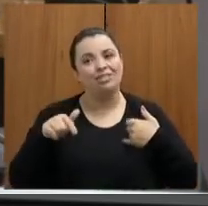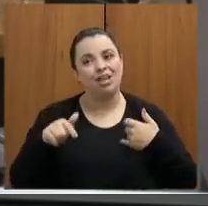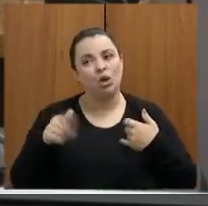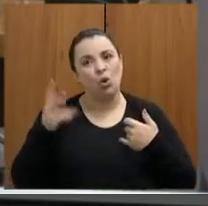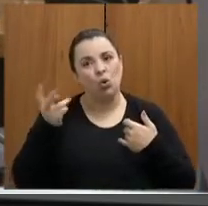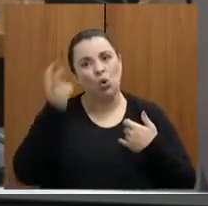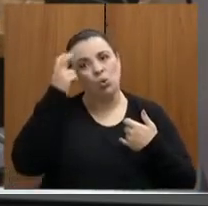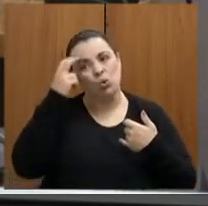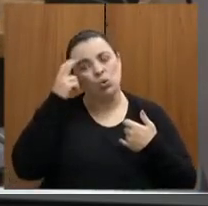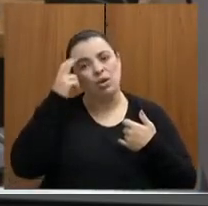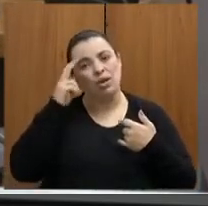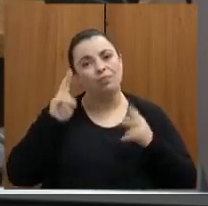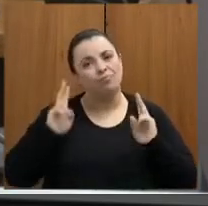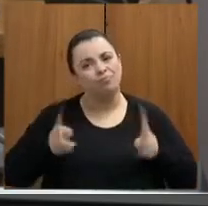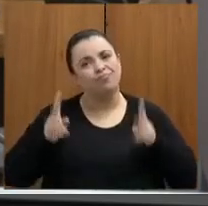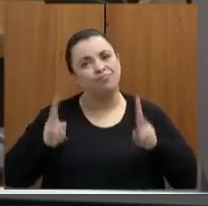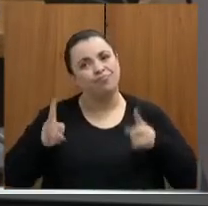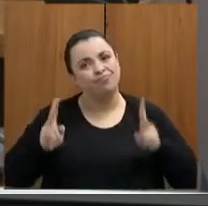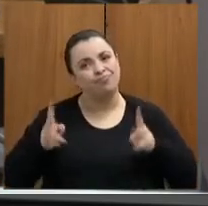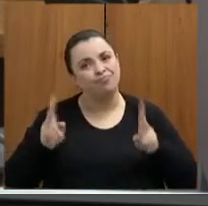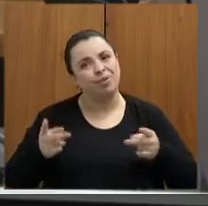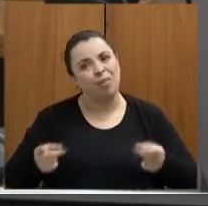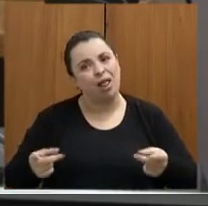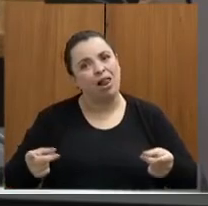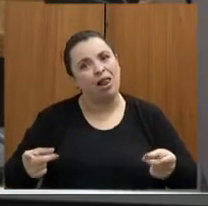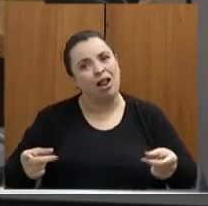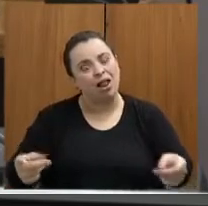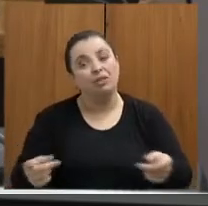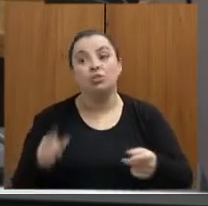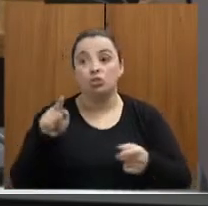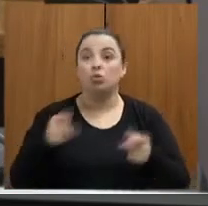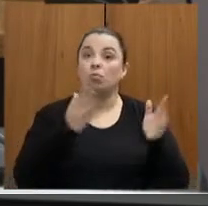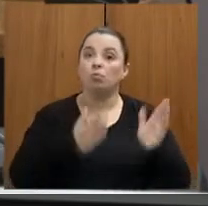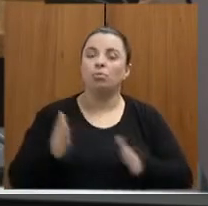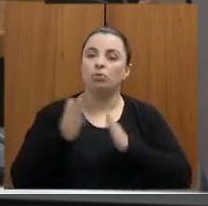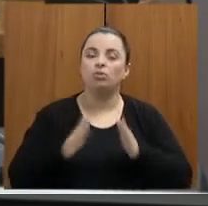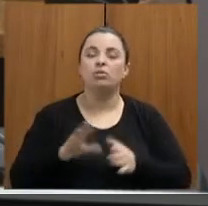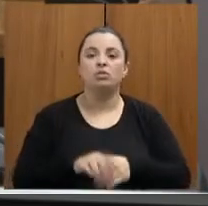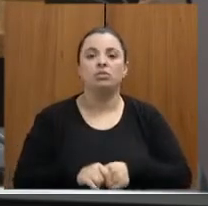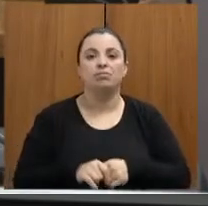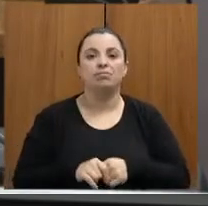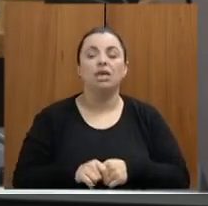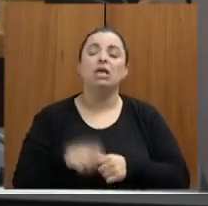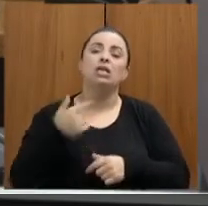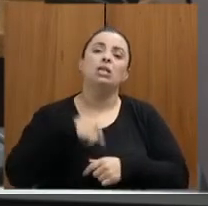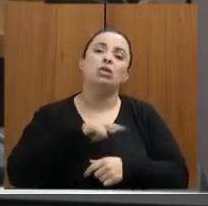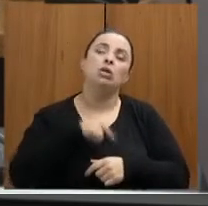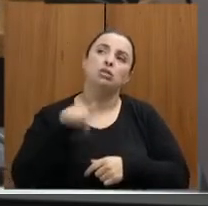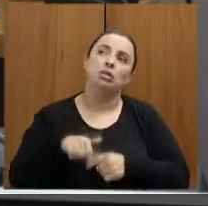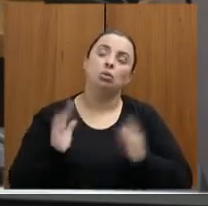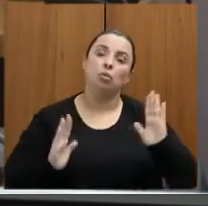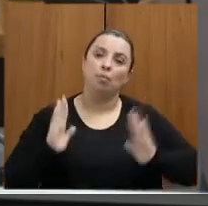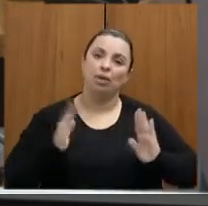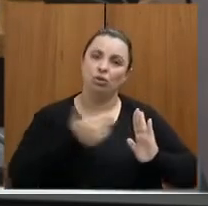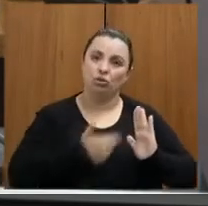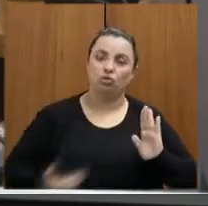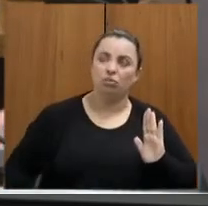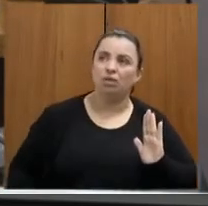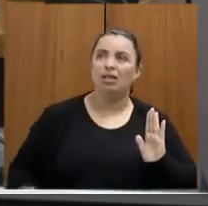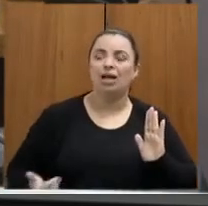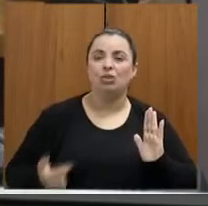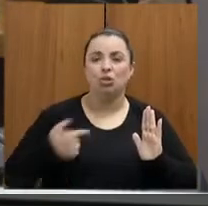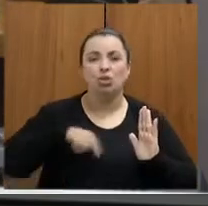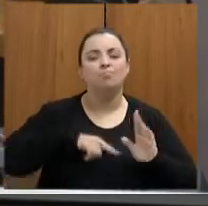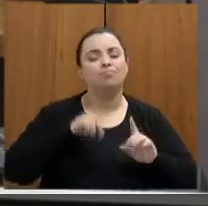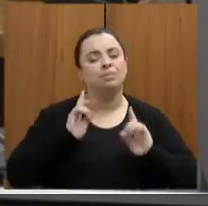cultura de produzir né a gente sempre aqui Como como o nosso mandato sempre fazendo com que